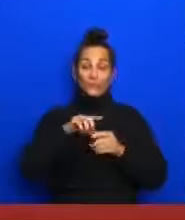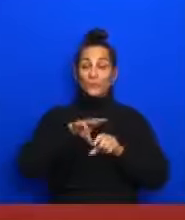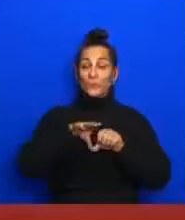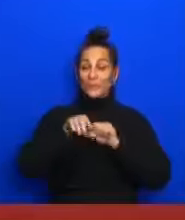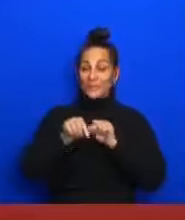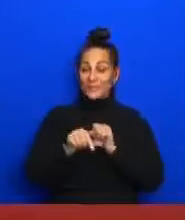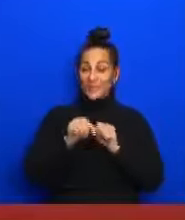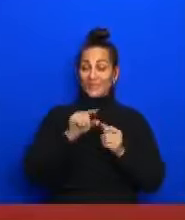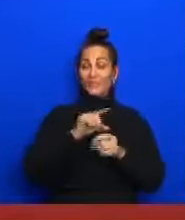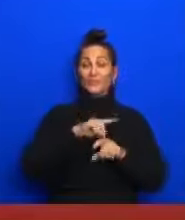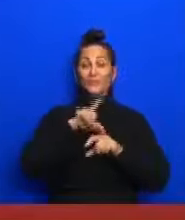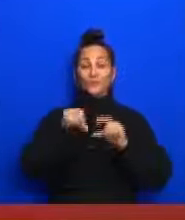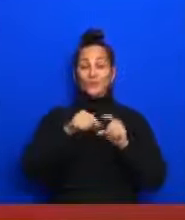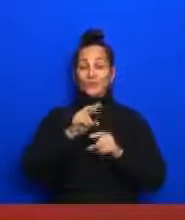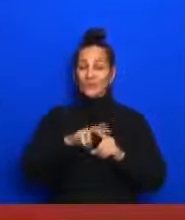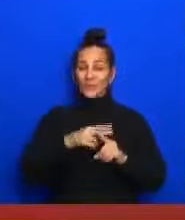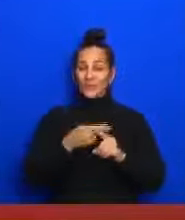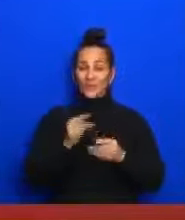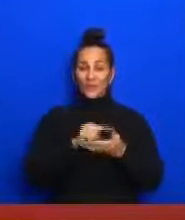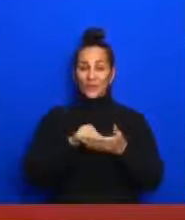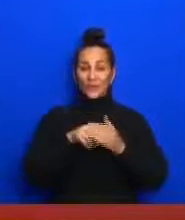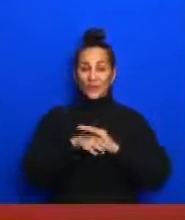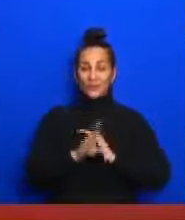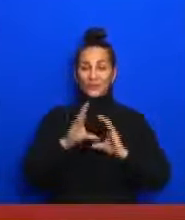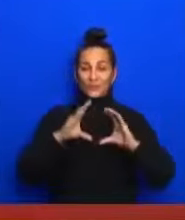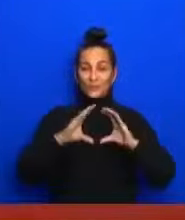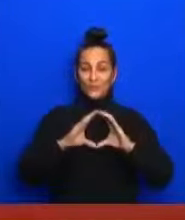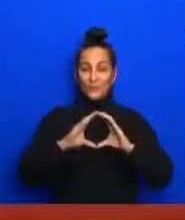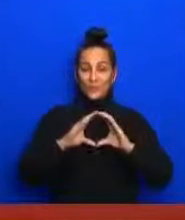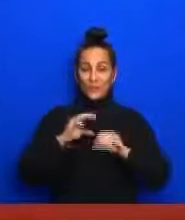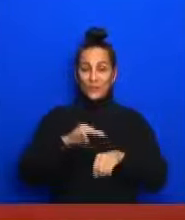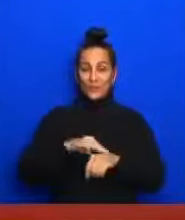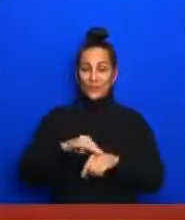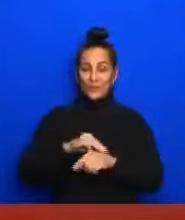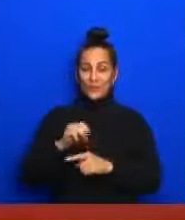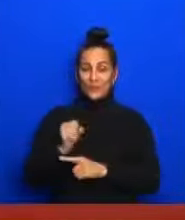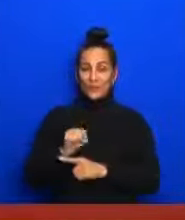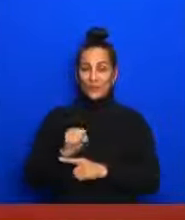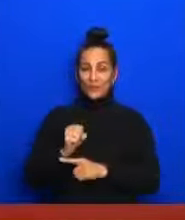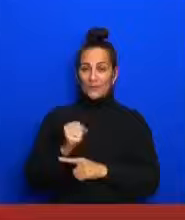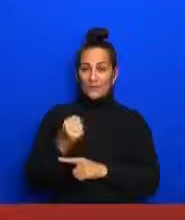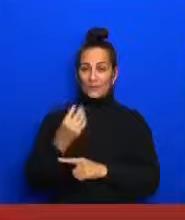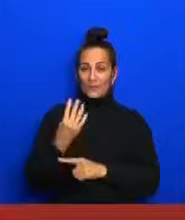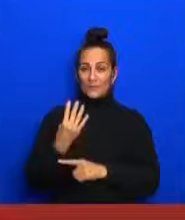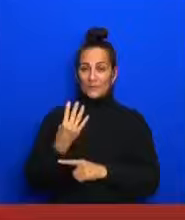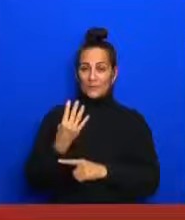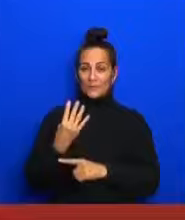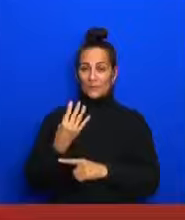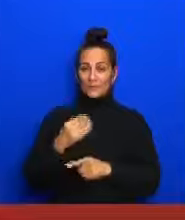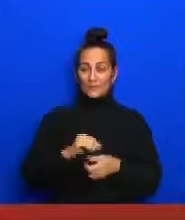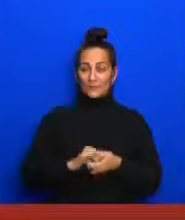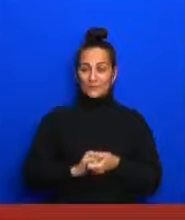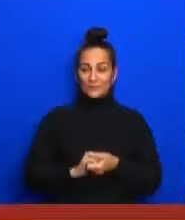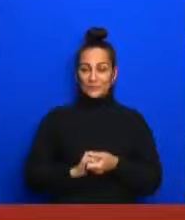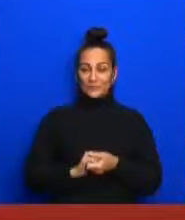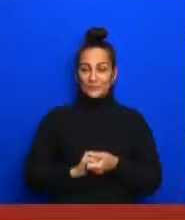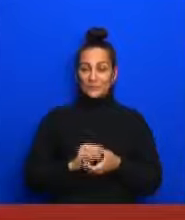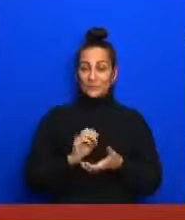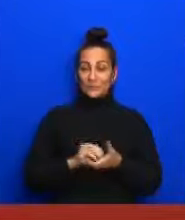sorteio do Super 7, do sorteio da dupla cena, Loto Mania, bola marrom 84, marrom número